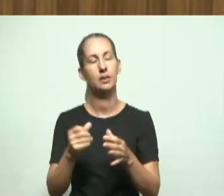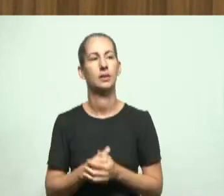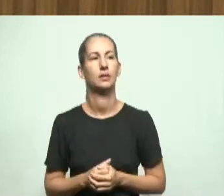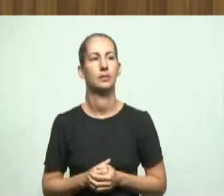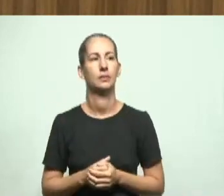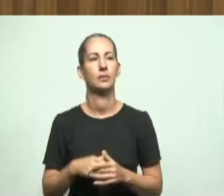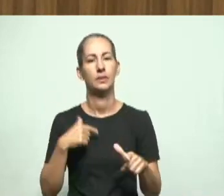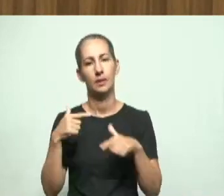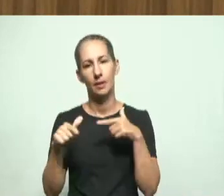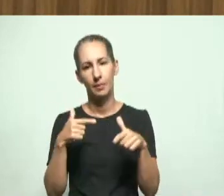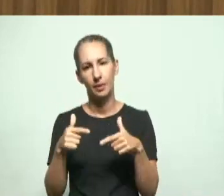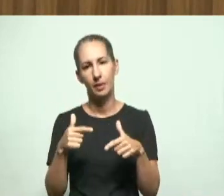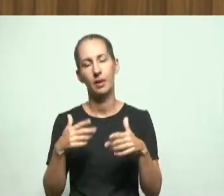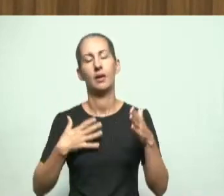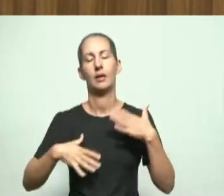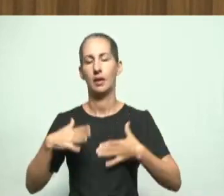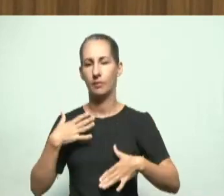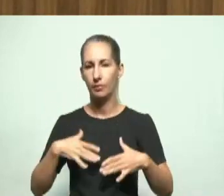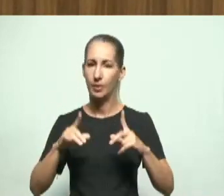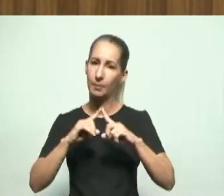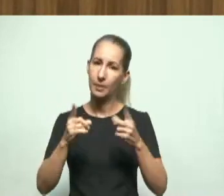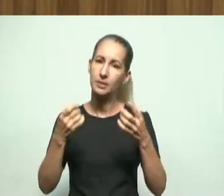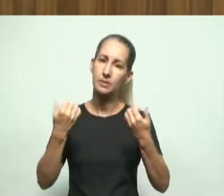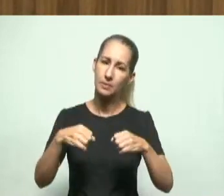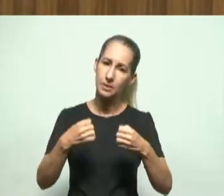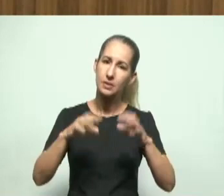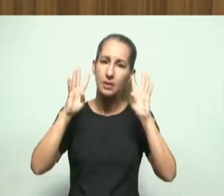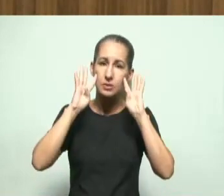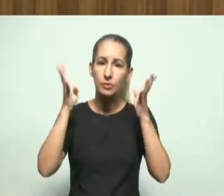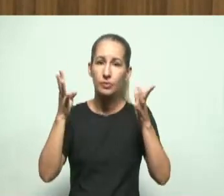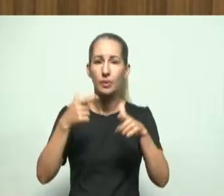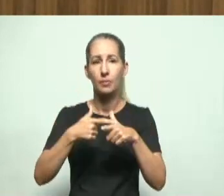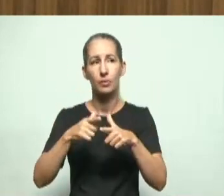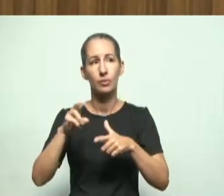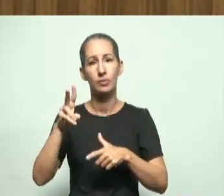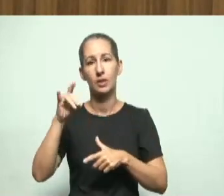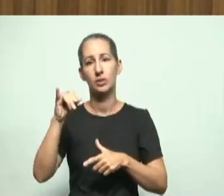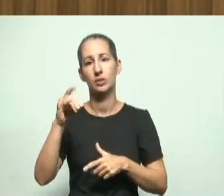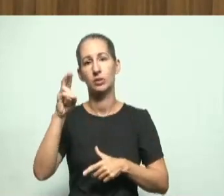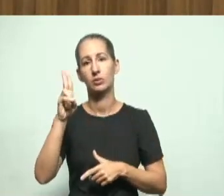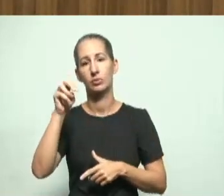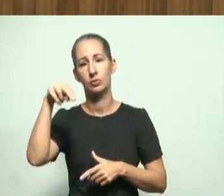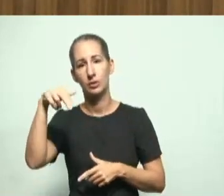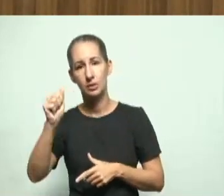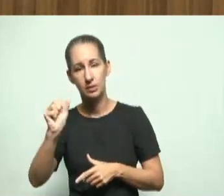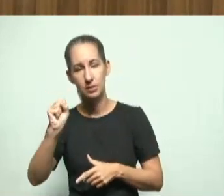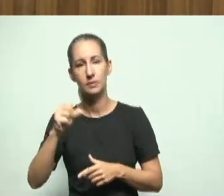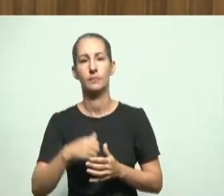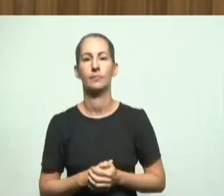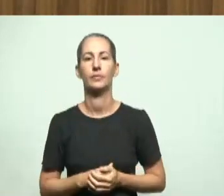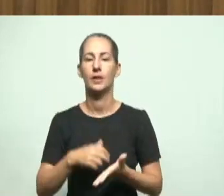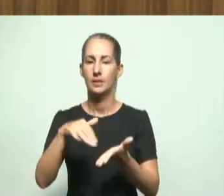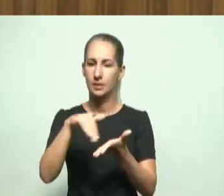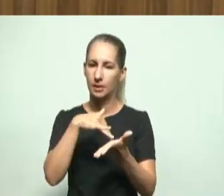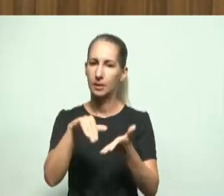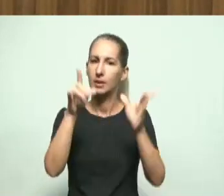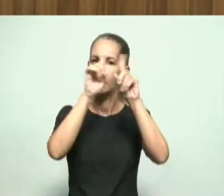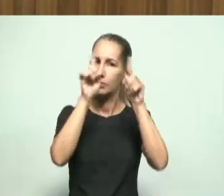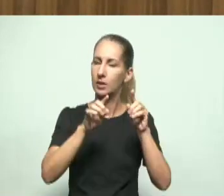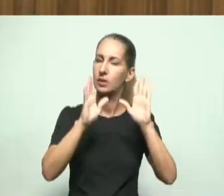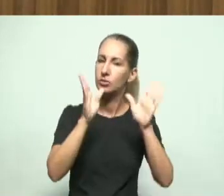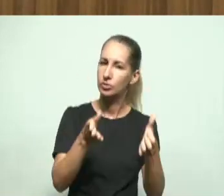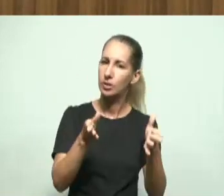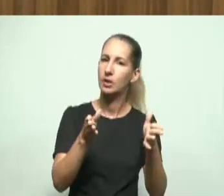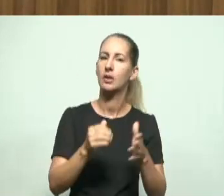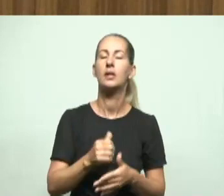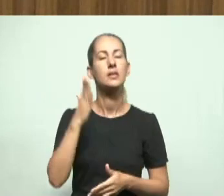Trabalhar, enfim, ter uma folga também. Mas é preciso resolver o problema do Vilage das Dunas, que a secretaria já foi oficializada,